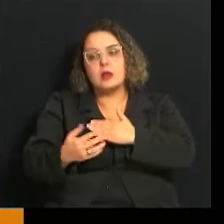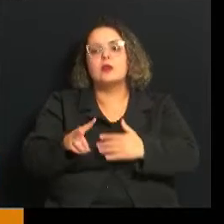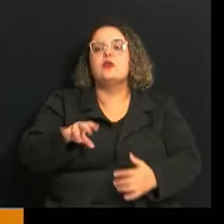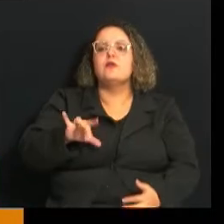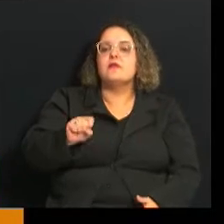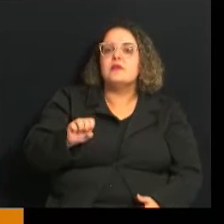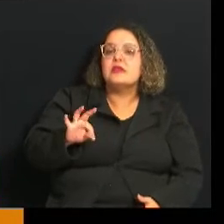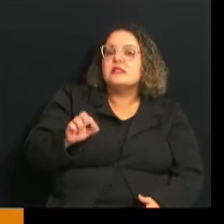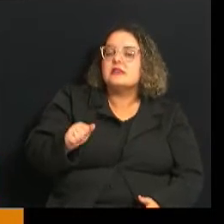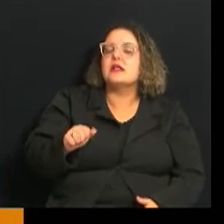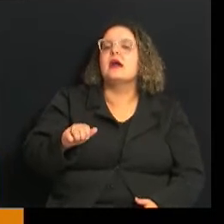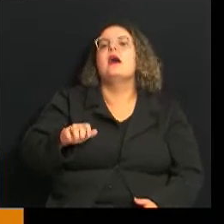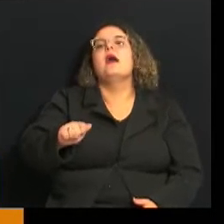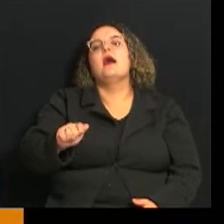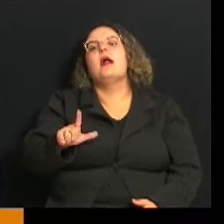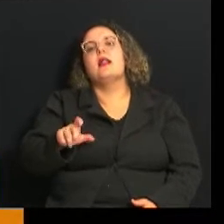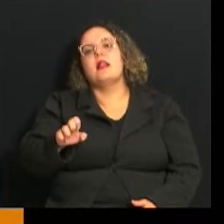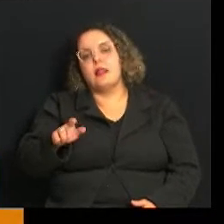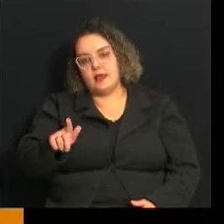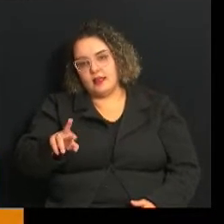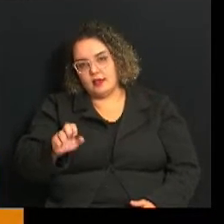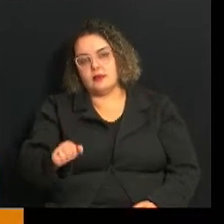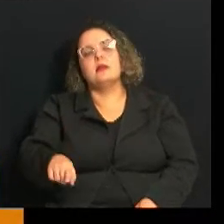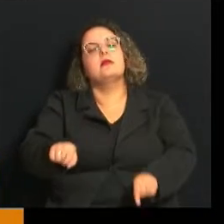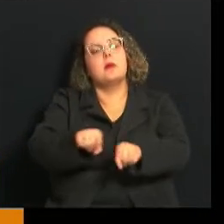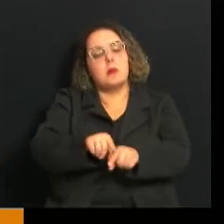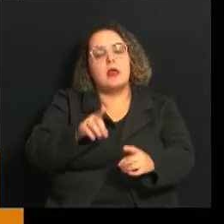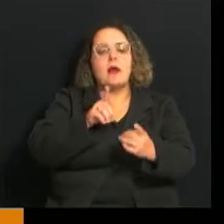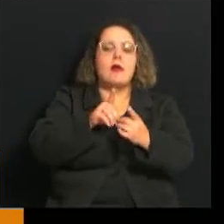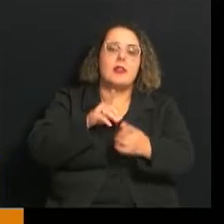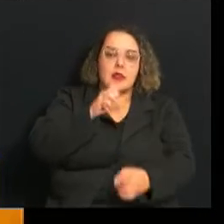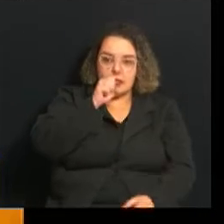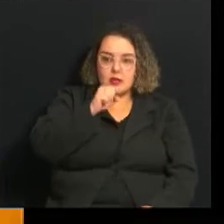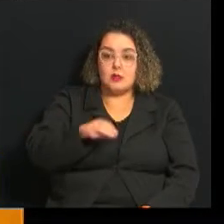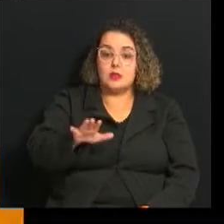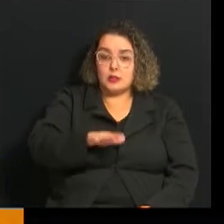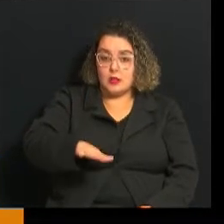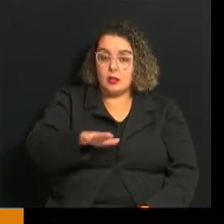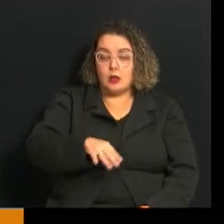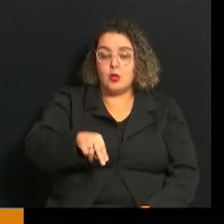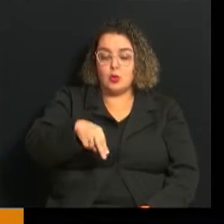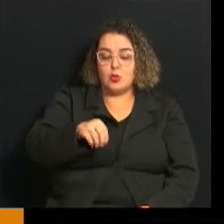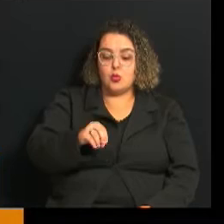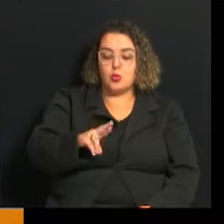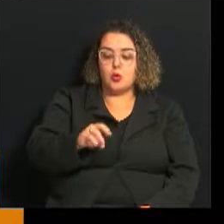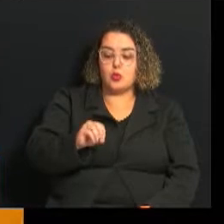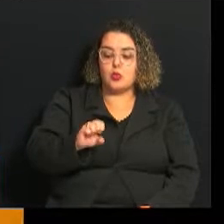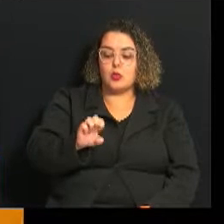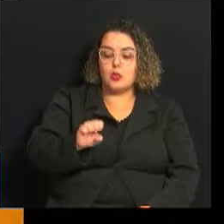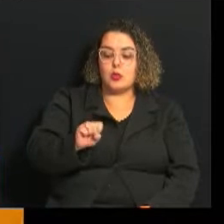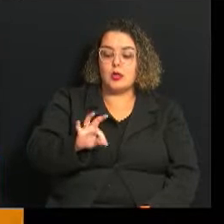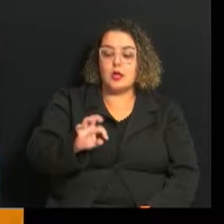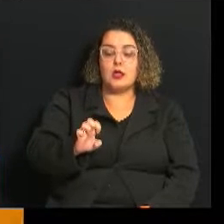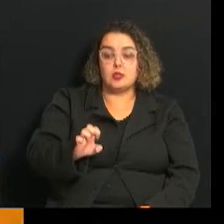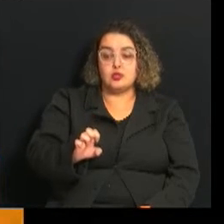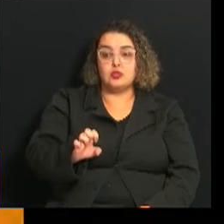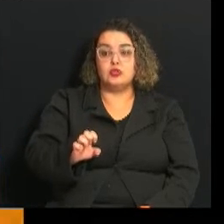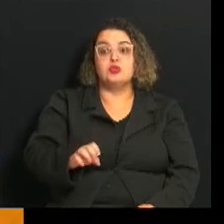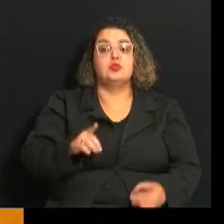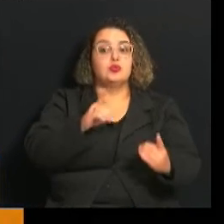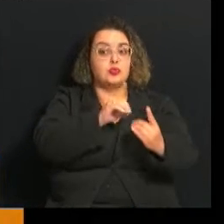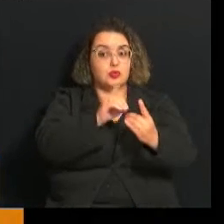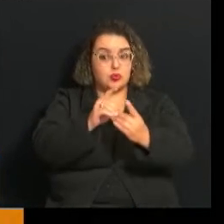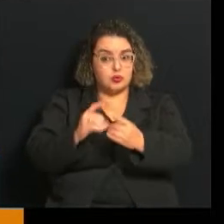esses também atendem aos sábados. Já na região noroeste, a gente tem, além dos atendimentos